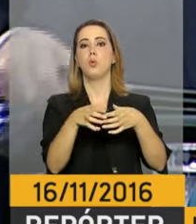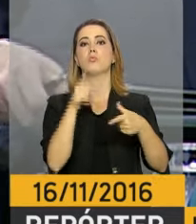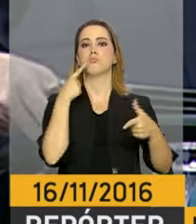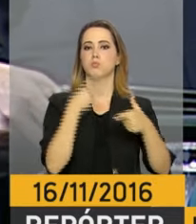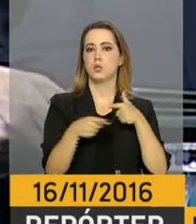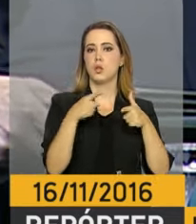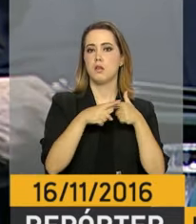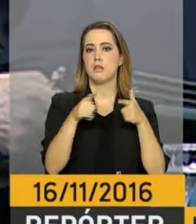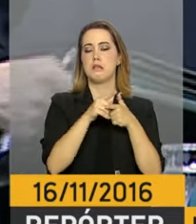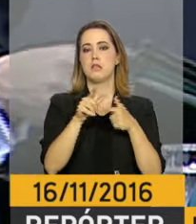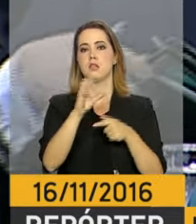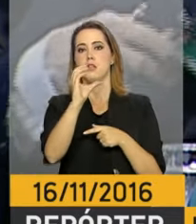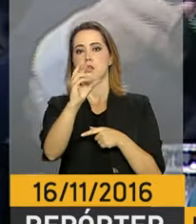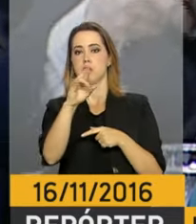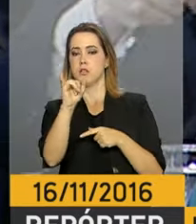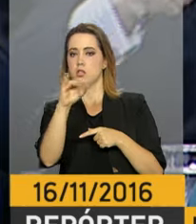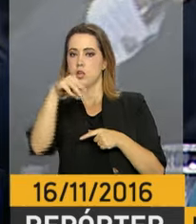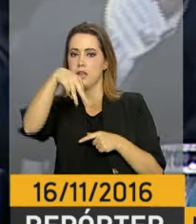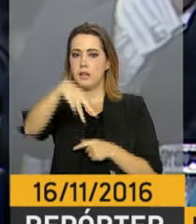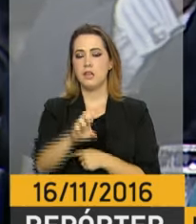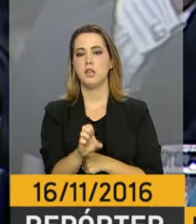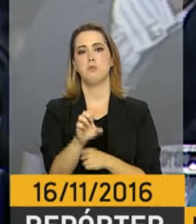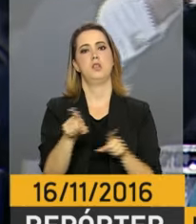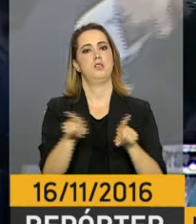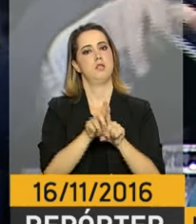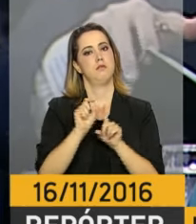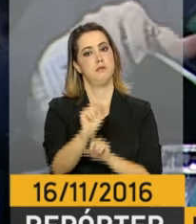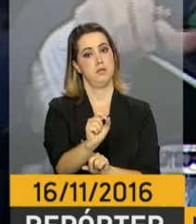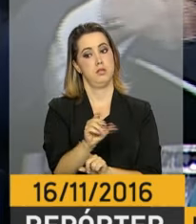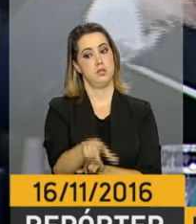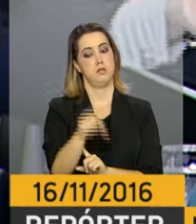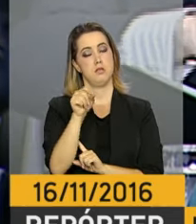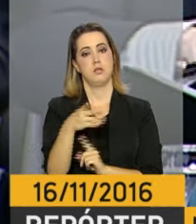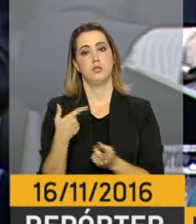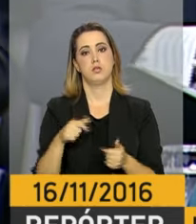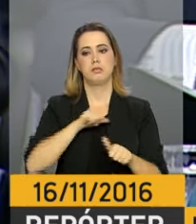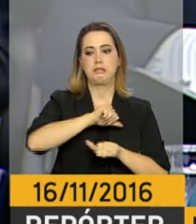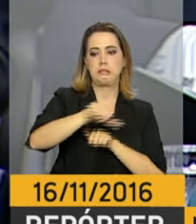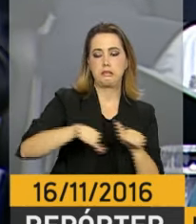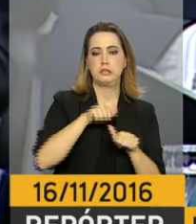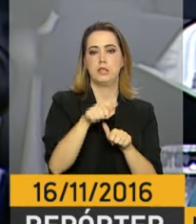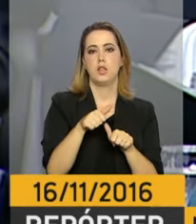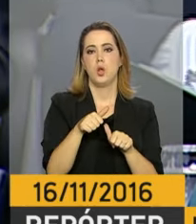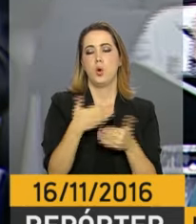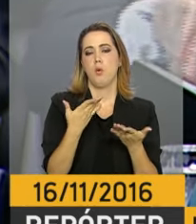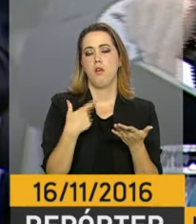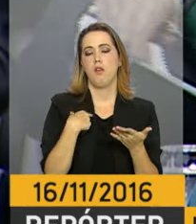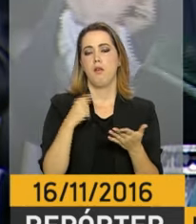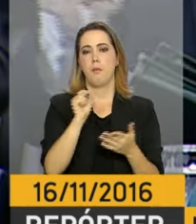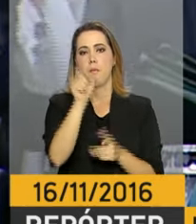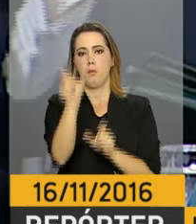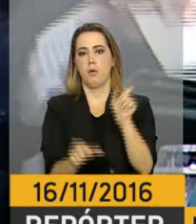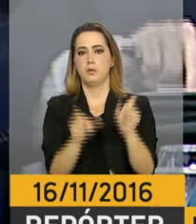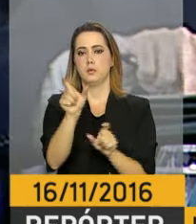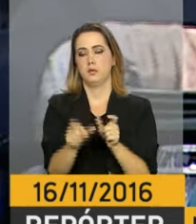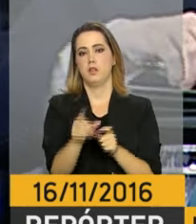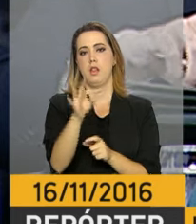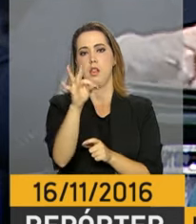narcotráfico da pornografia da prostituição portanto até do tráfico de pessoas não é